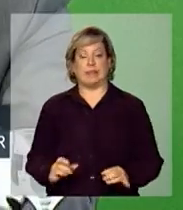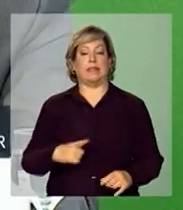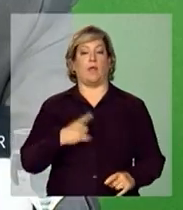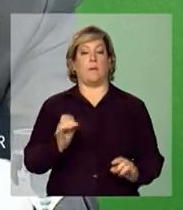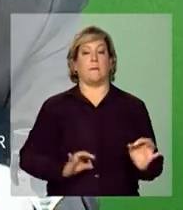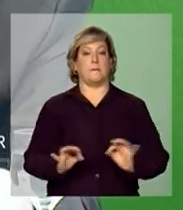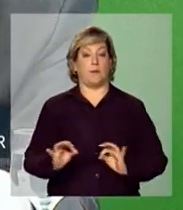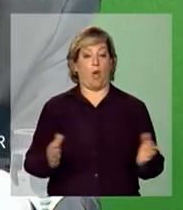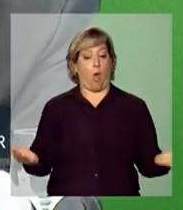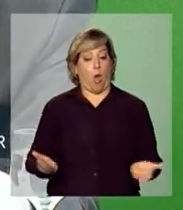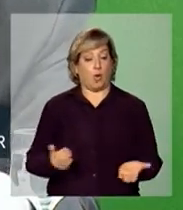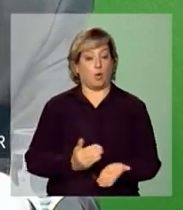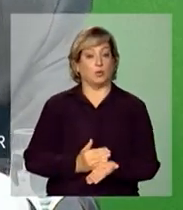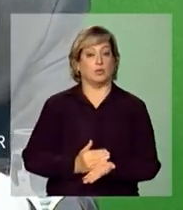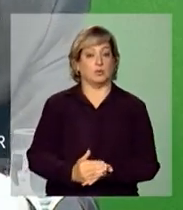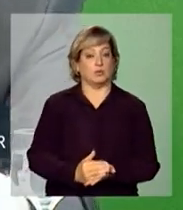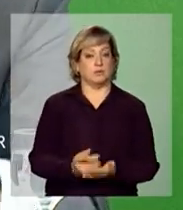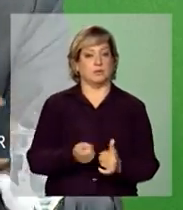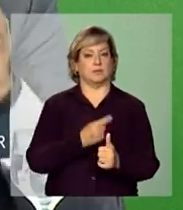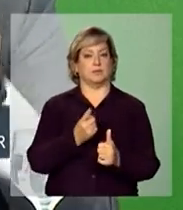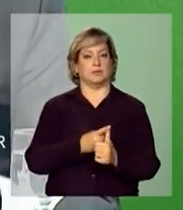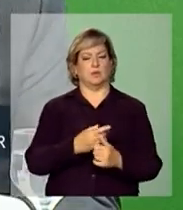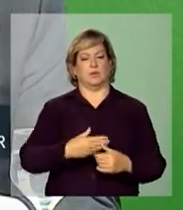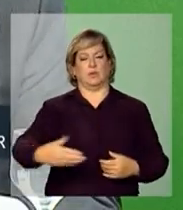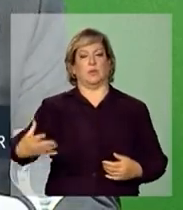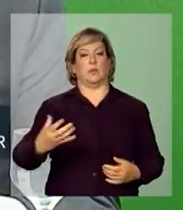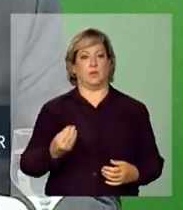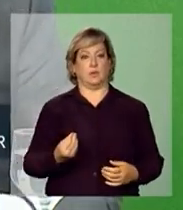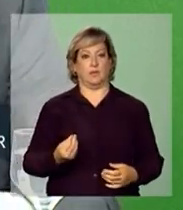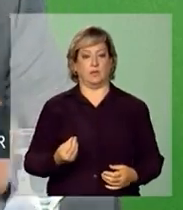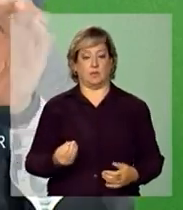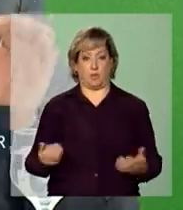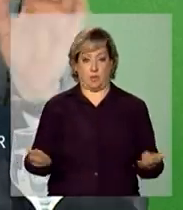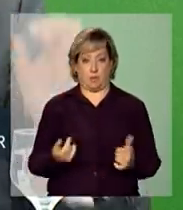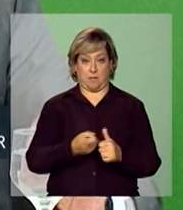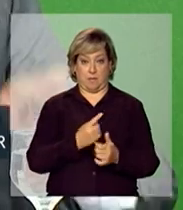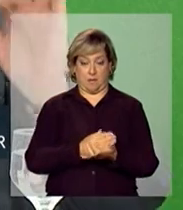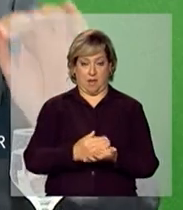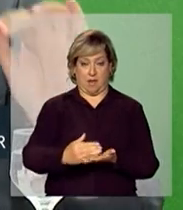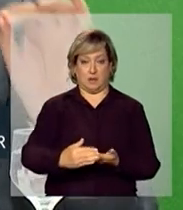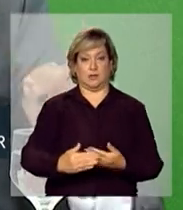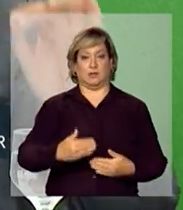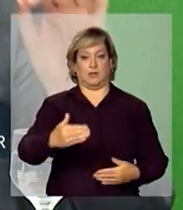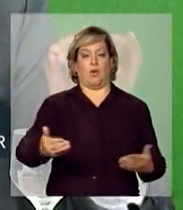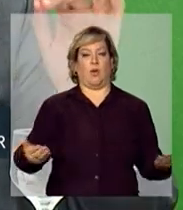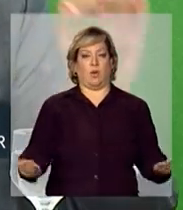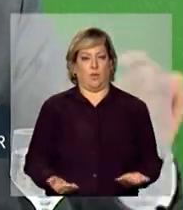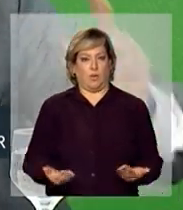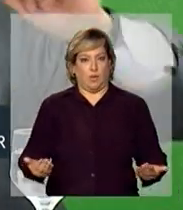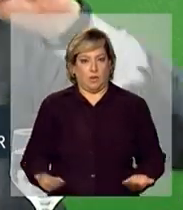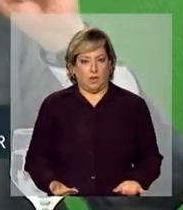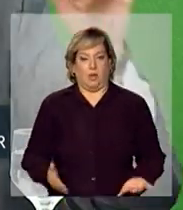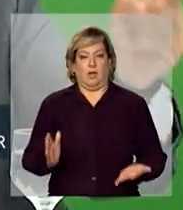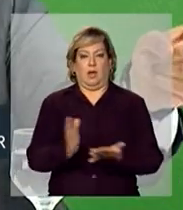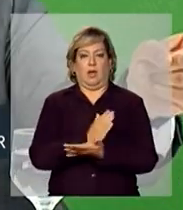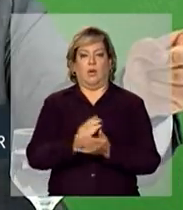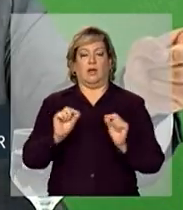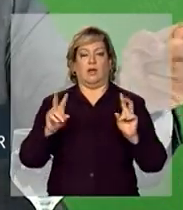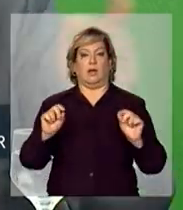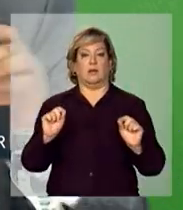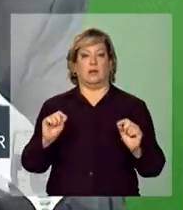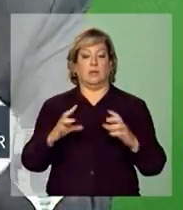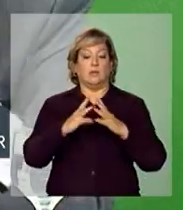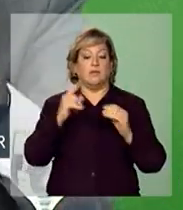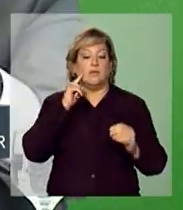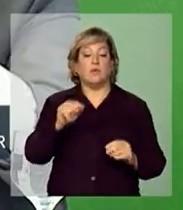dá hoje o primeiro passo e muitos os primeiros passos dados hoje dizem respeito alguns aspectos e grandes demandas atacando causas